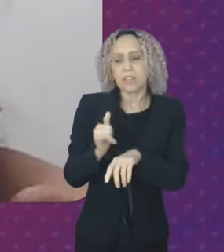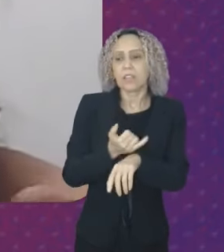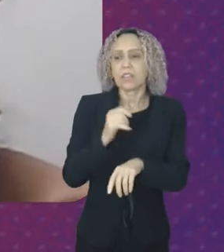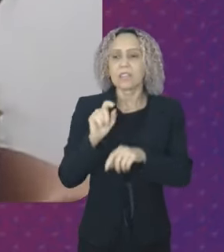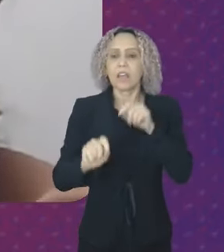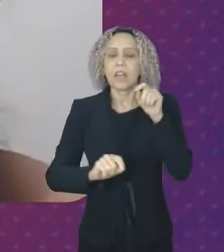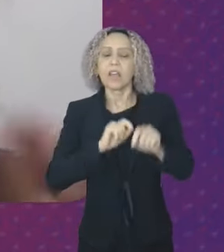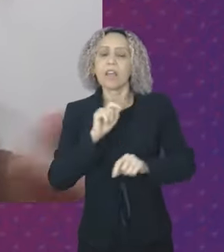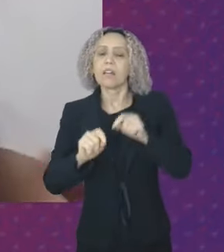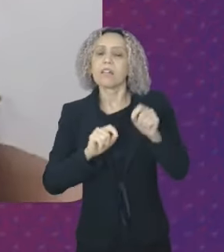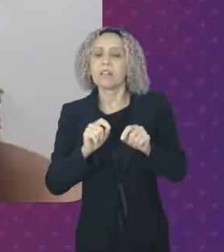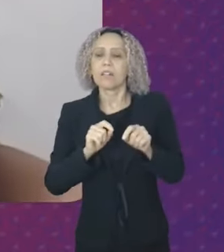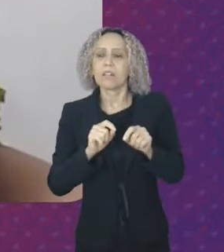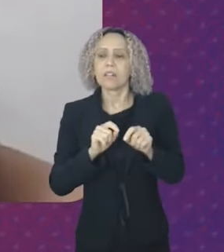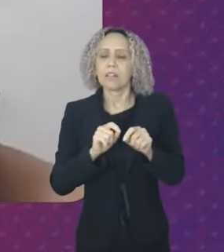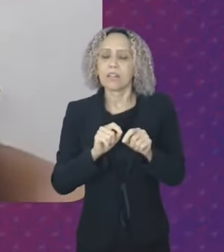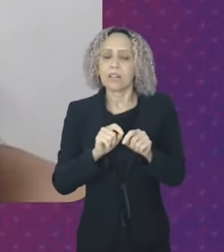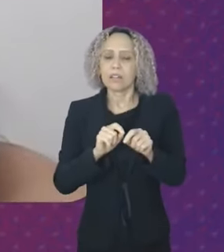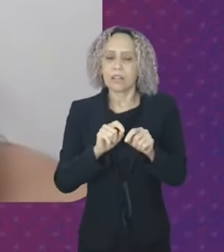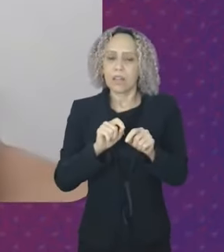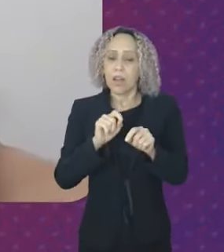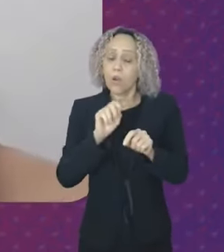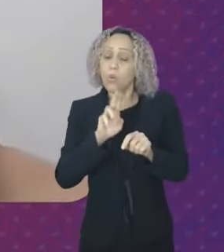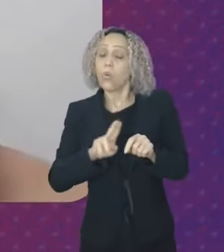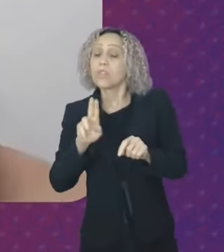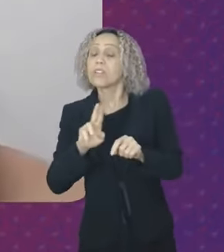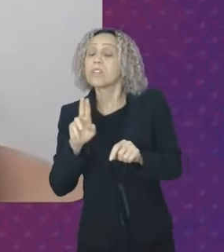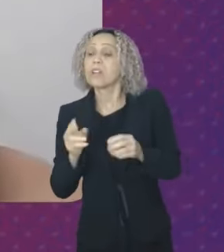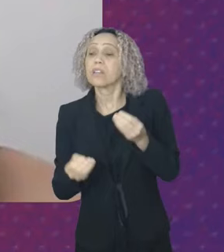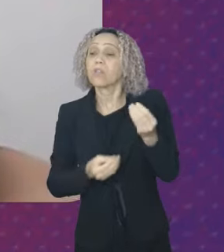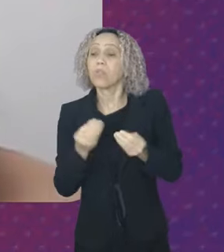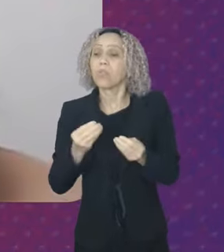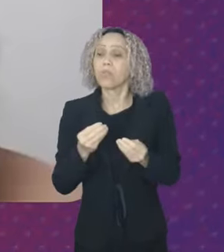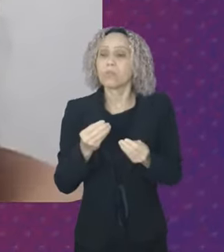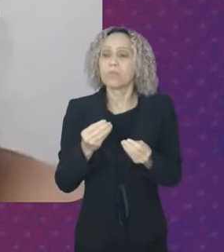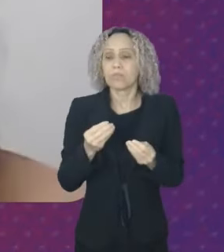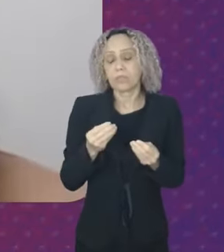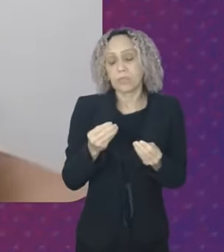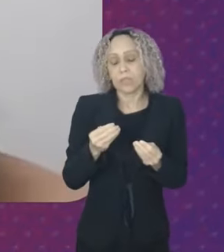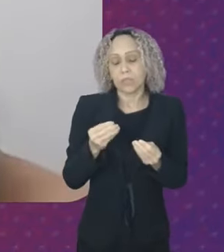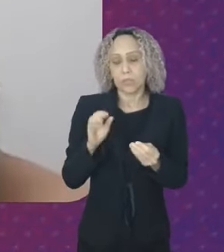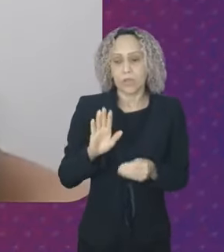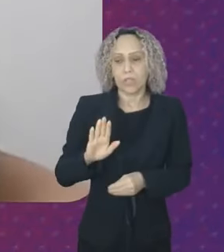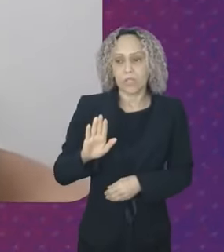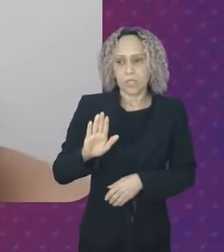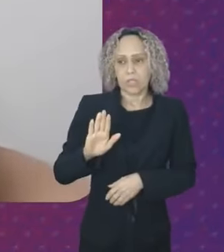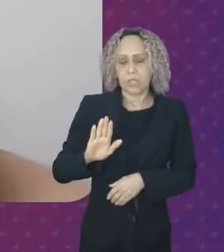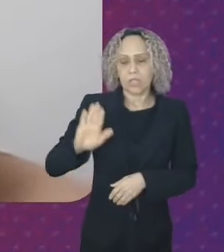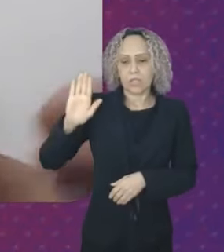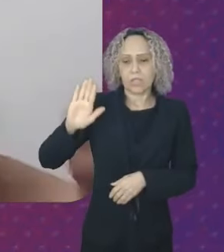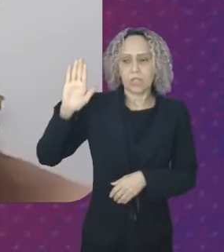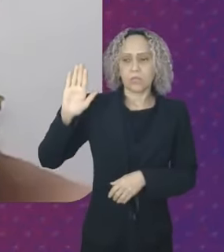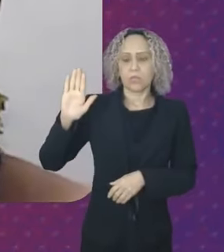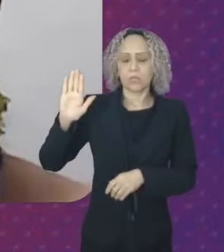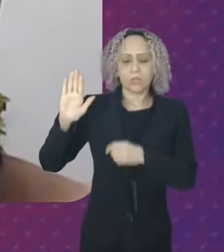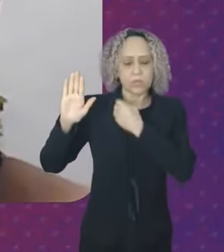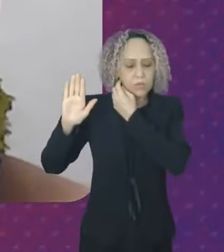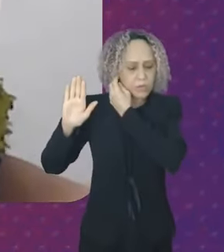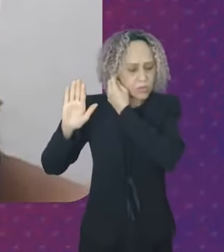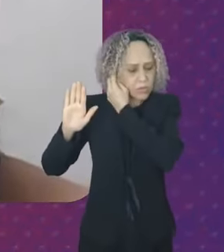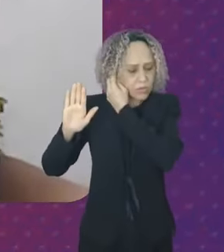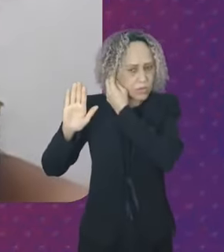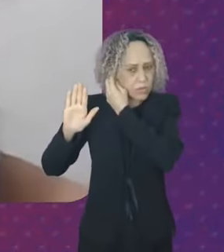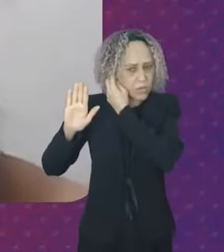normalmente são mais utilizadas por candidaturas majoritárias, porque as